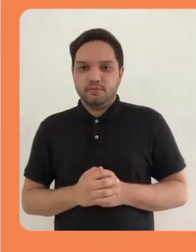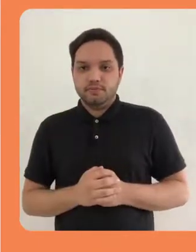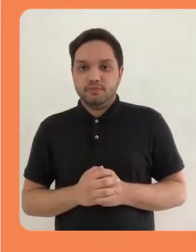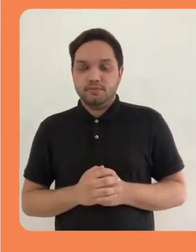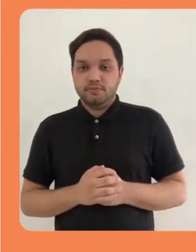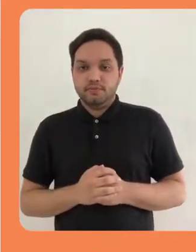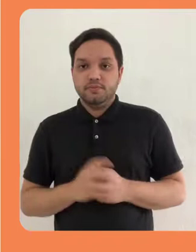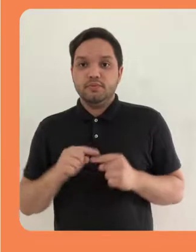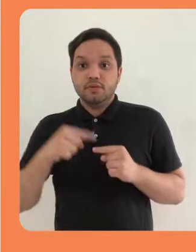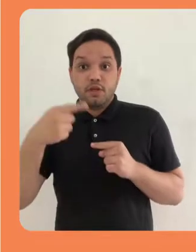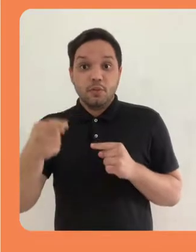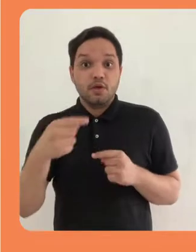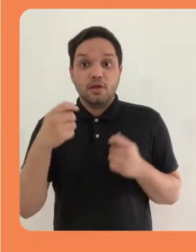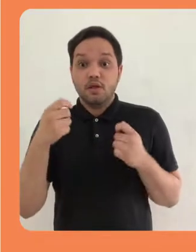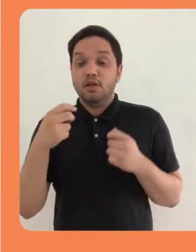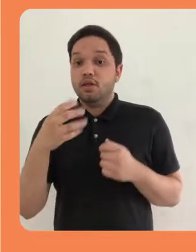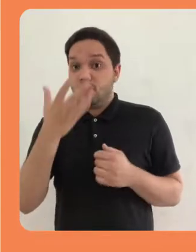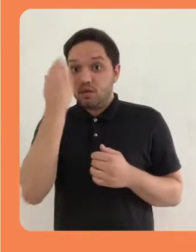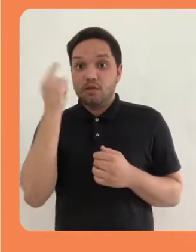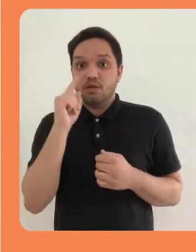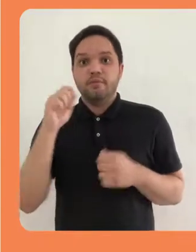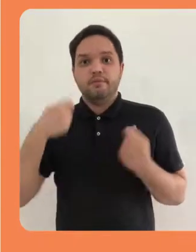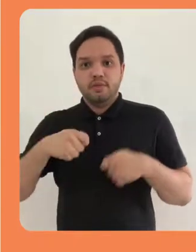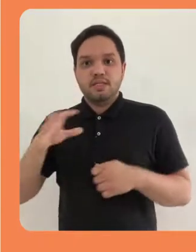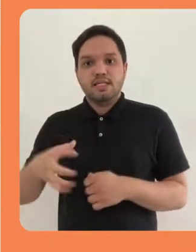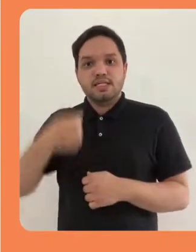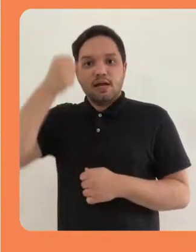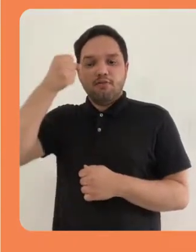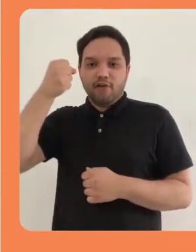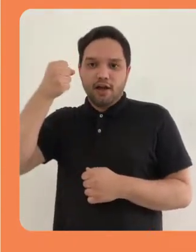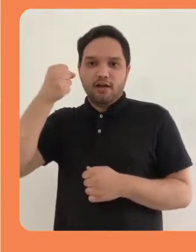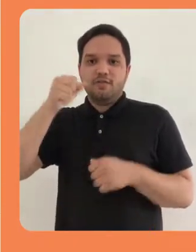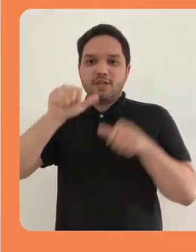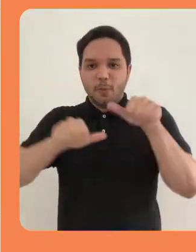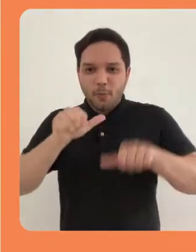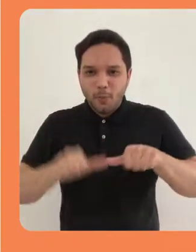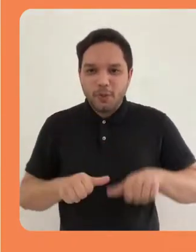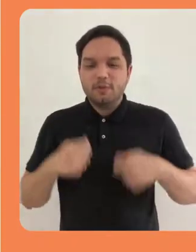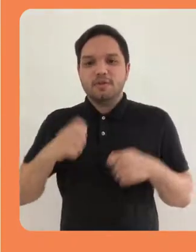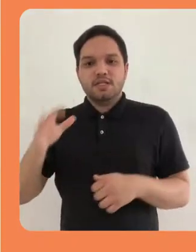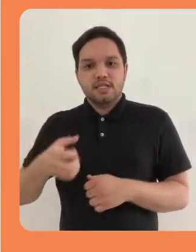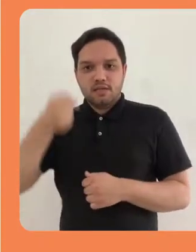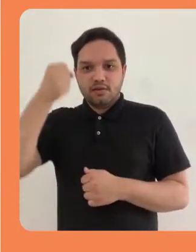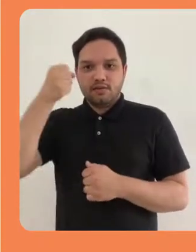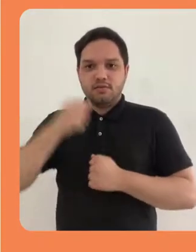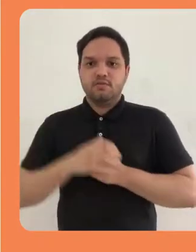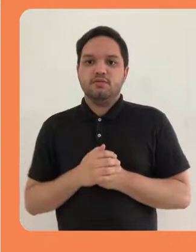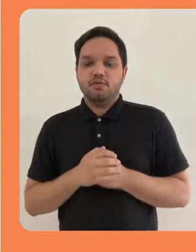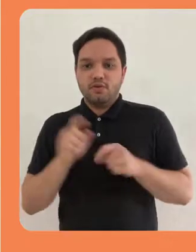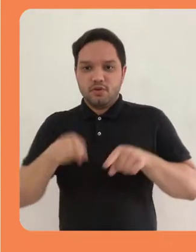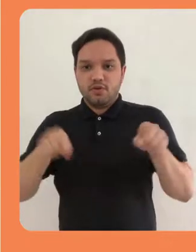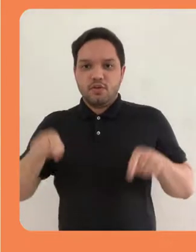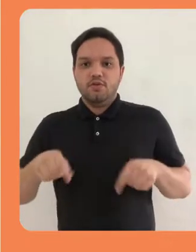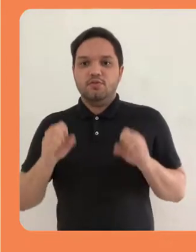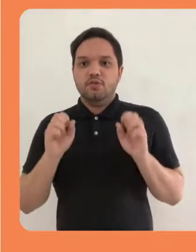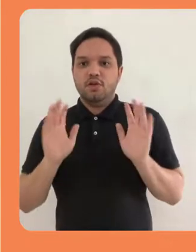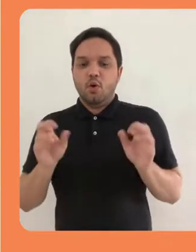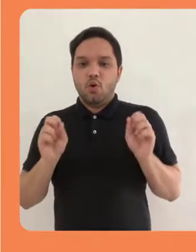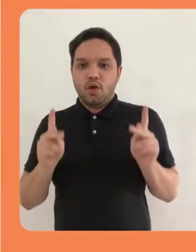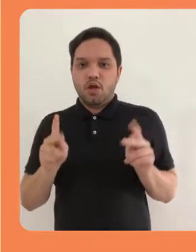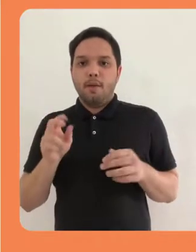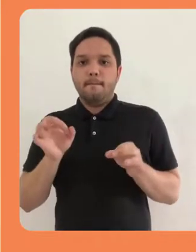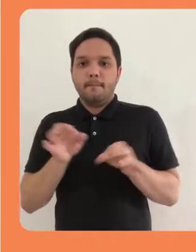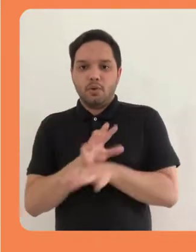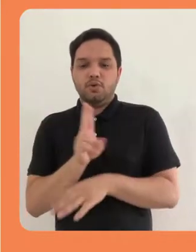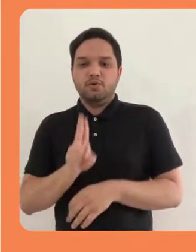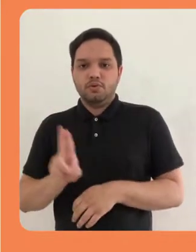saibam o que eles aprenderam em cada um após isso não esqueçam de salvar